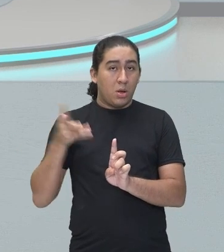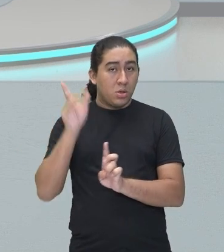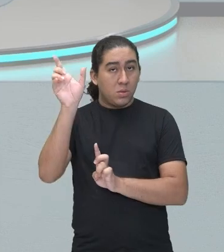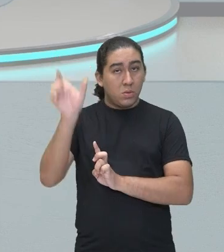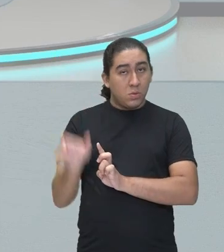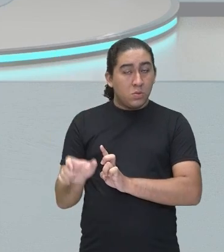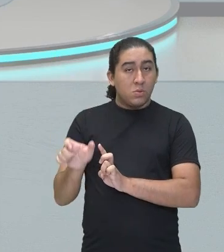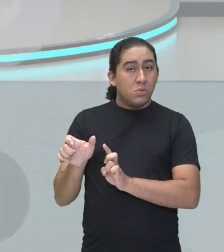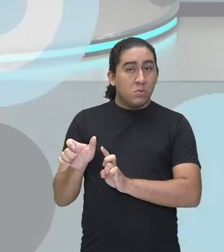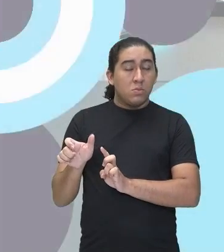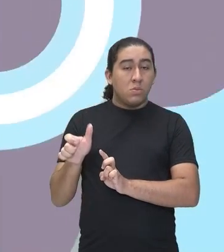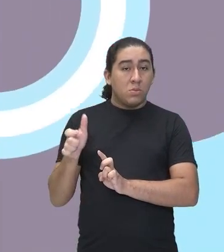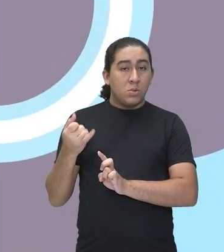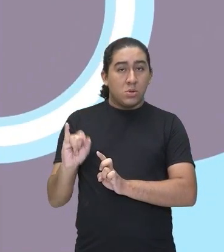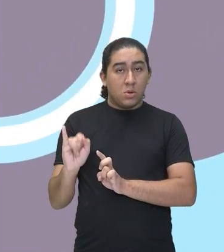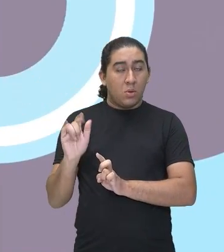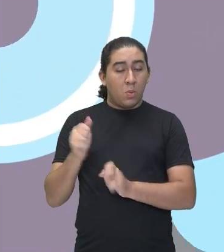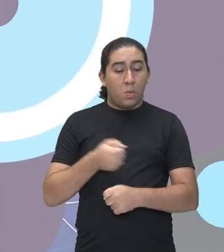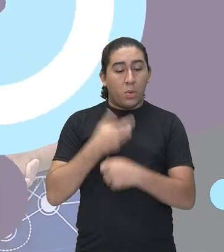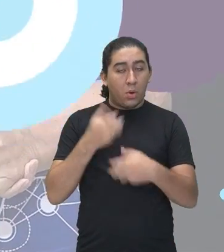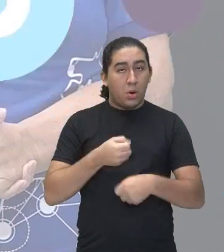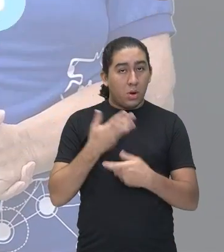metaforicamente sacrificado.